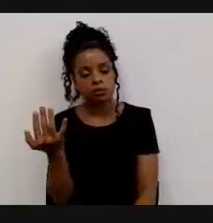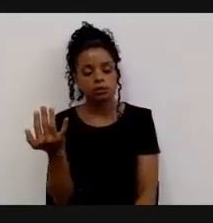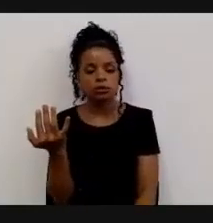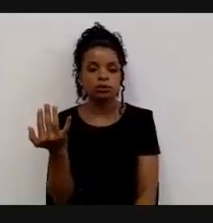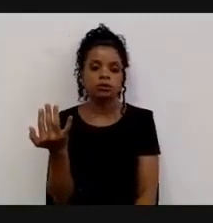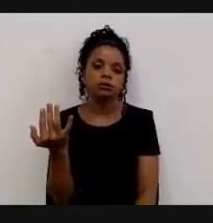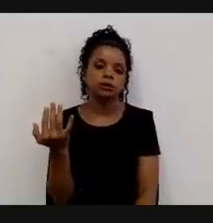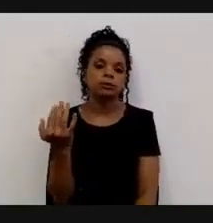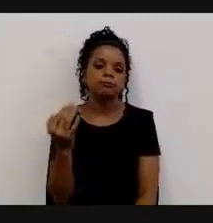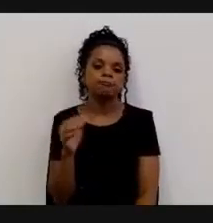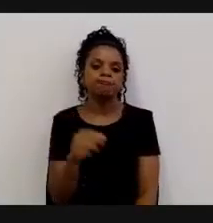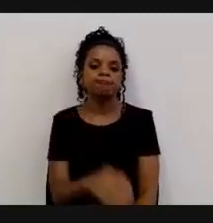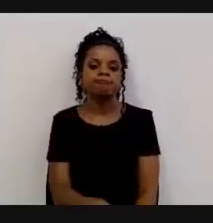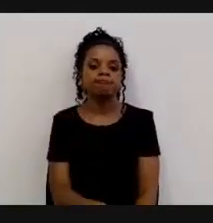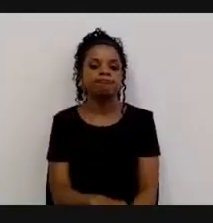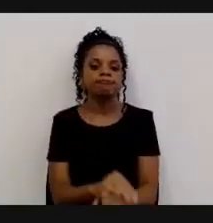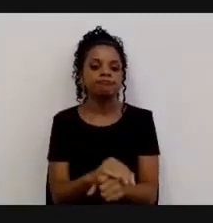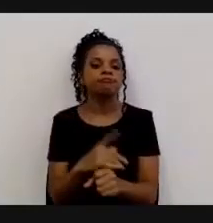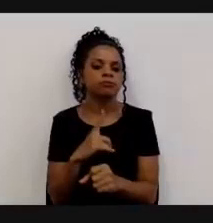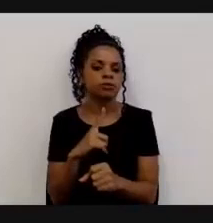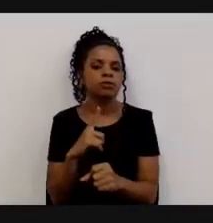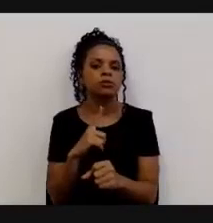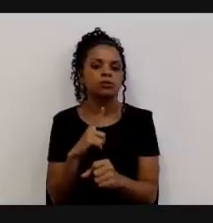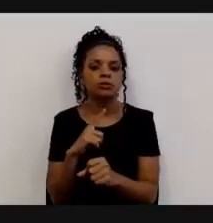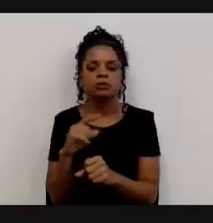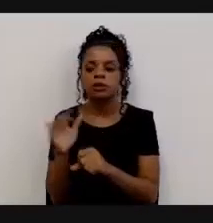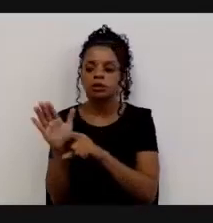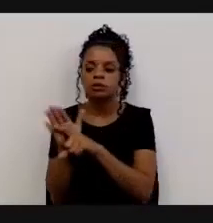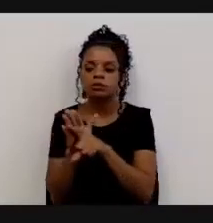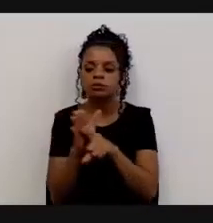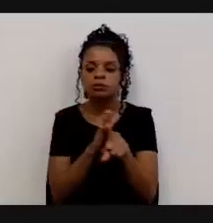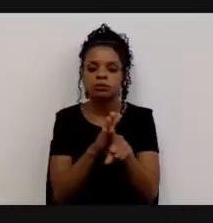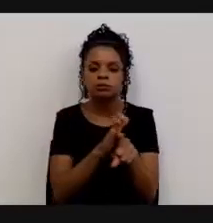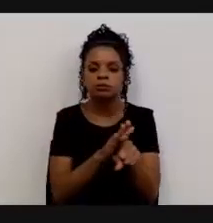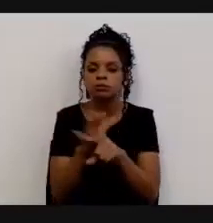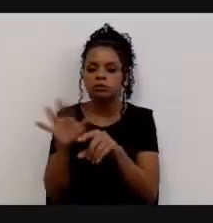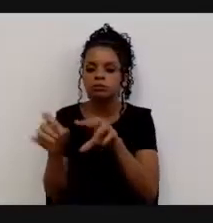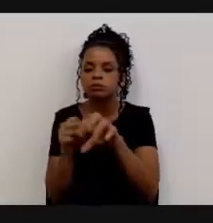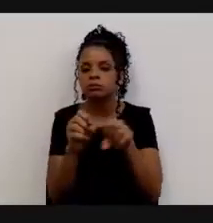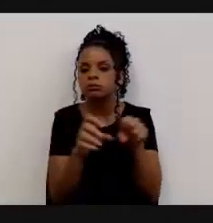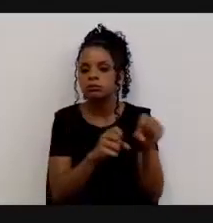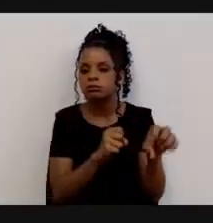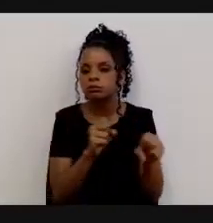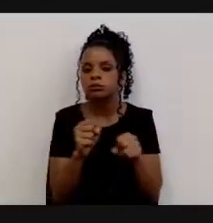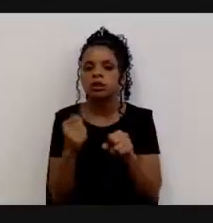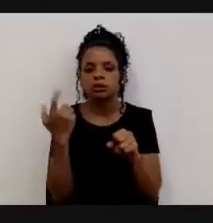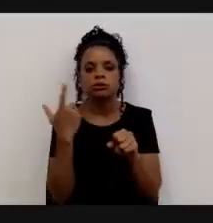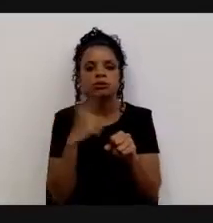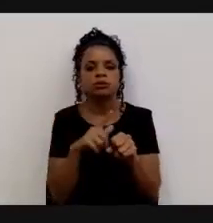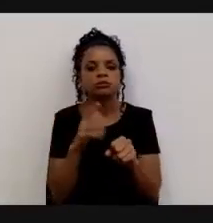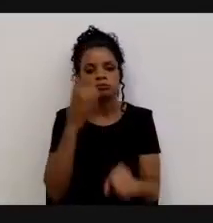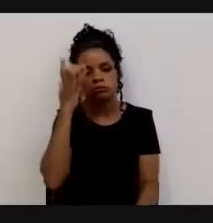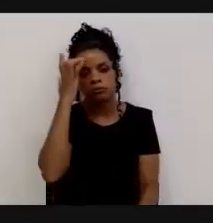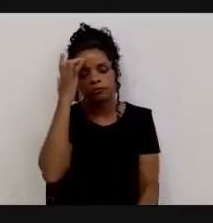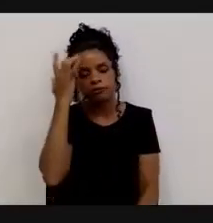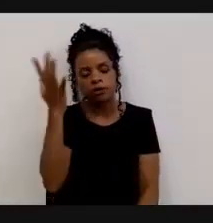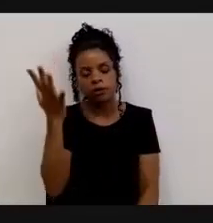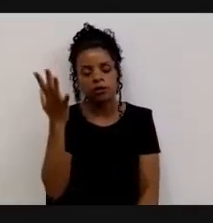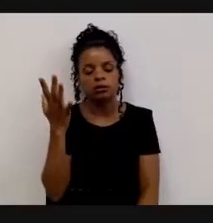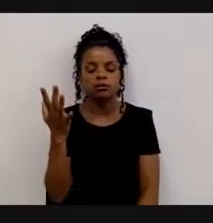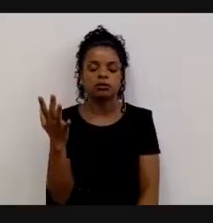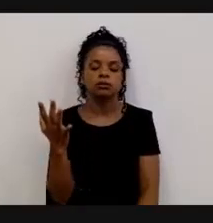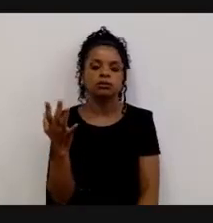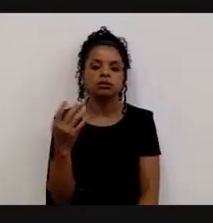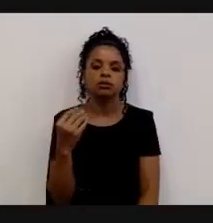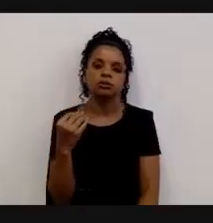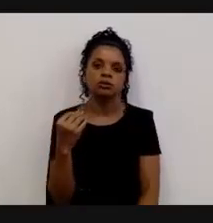a gente fez essa pesquisa de dados, conseguimos os dados com bastante facilidade, através